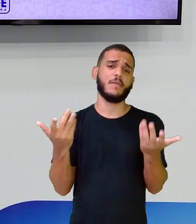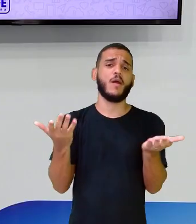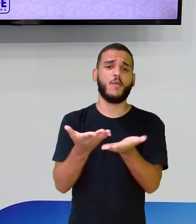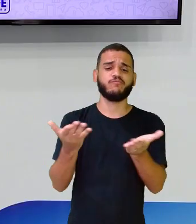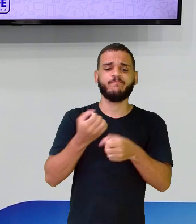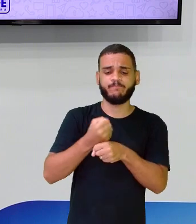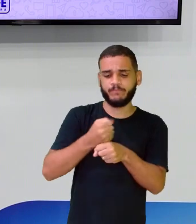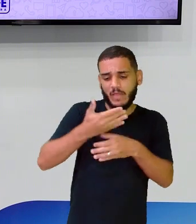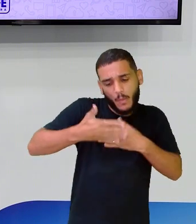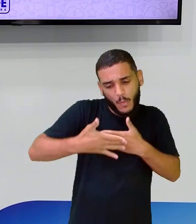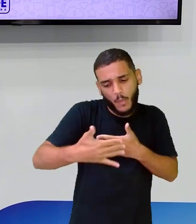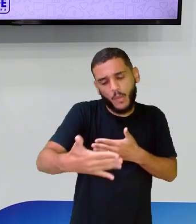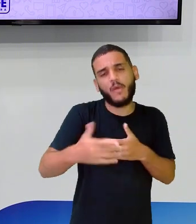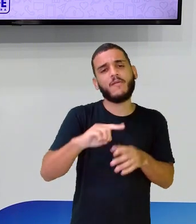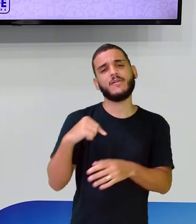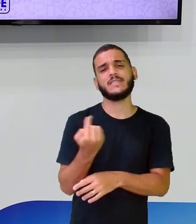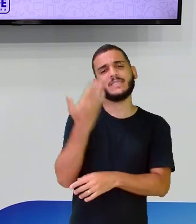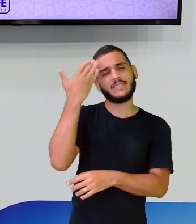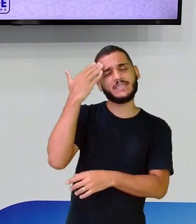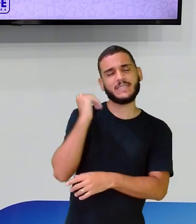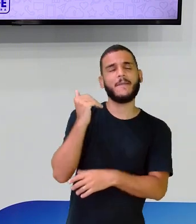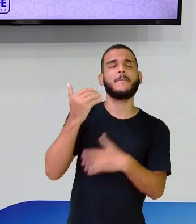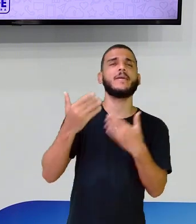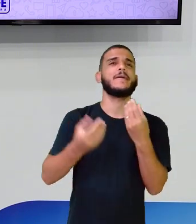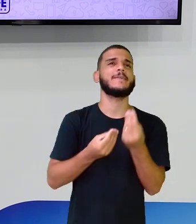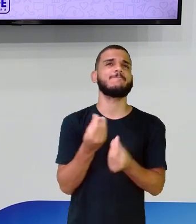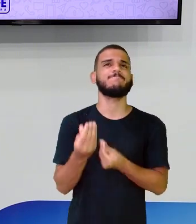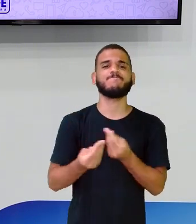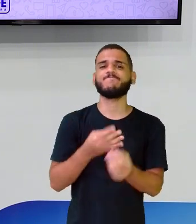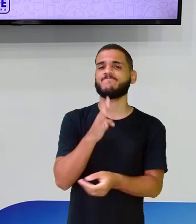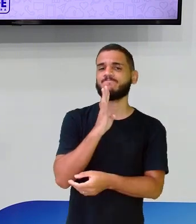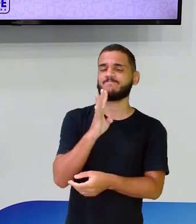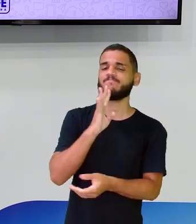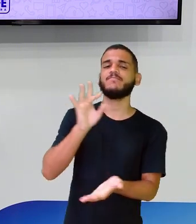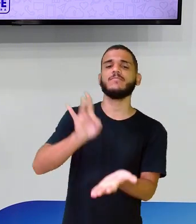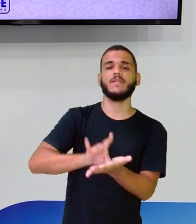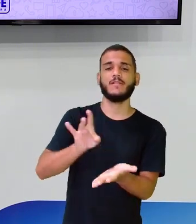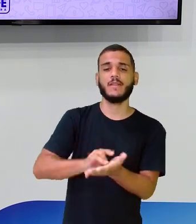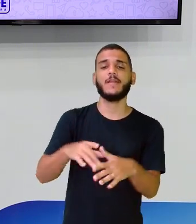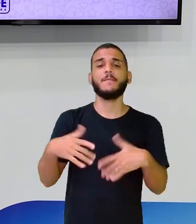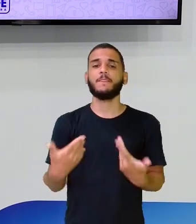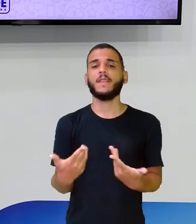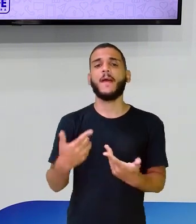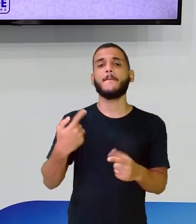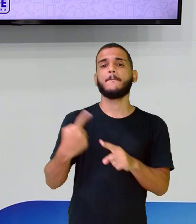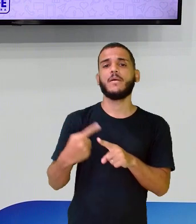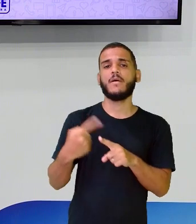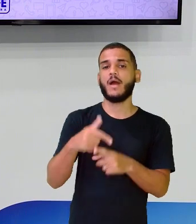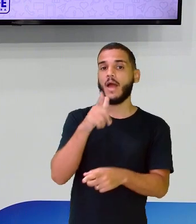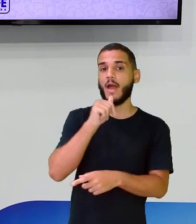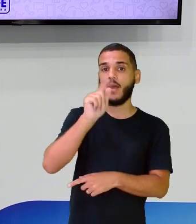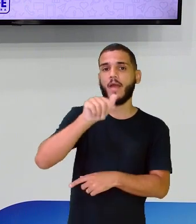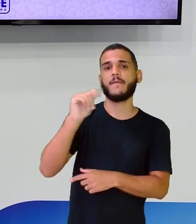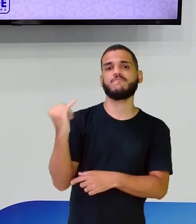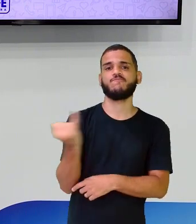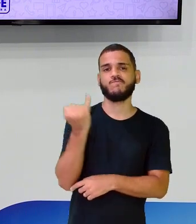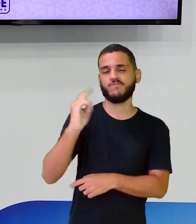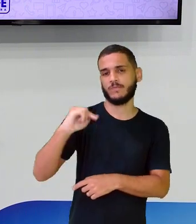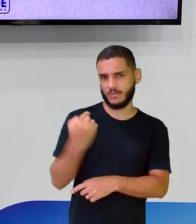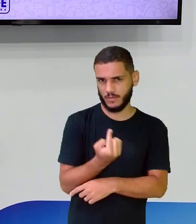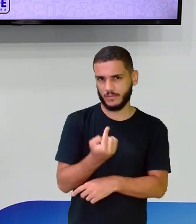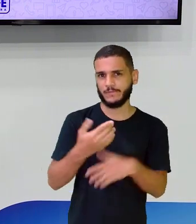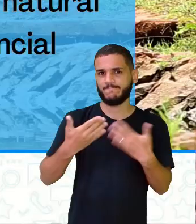ano letivo. Você já deve saber, você já deve conhecer por que que a água é tão importante para a gente. Então, vamos